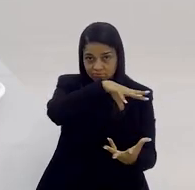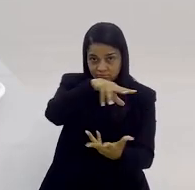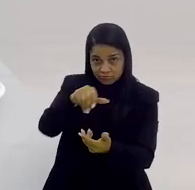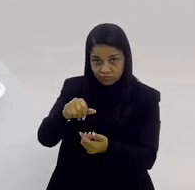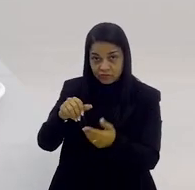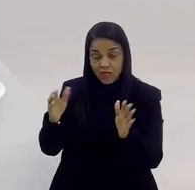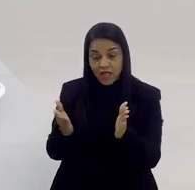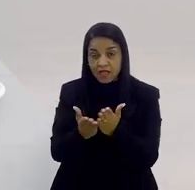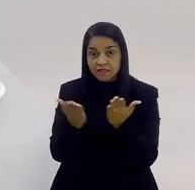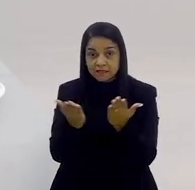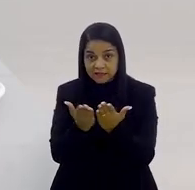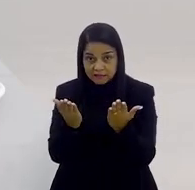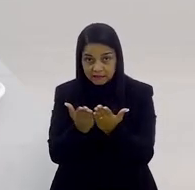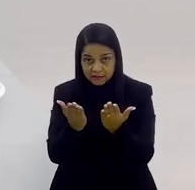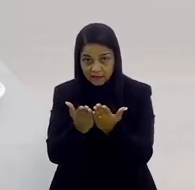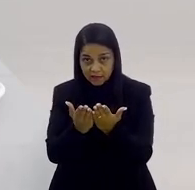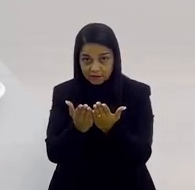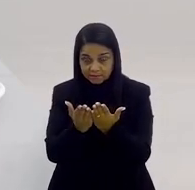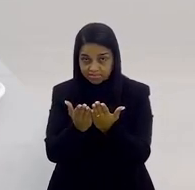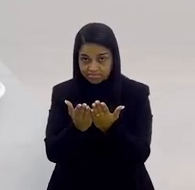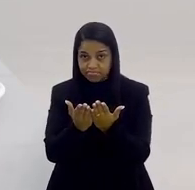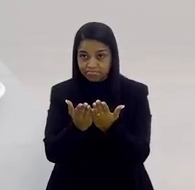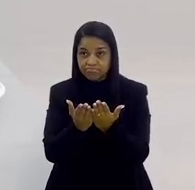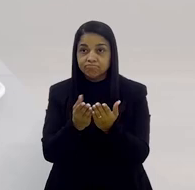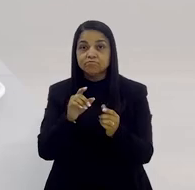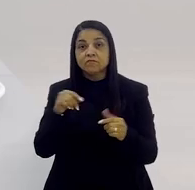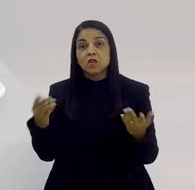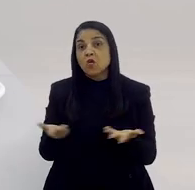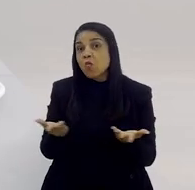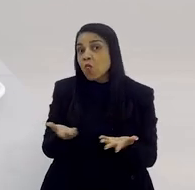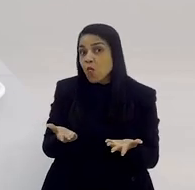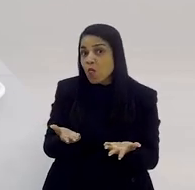essa figura do diabo Como é criado no cristianismo